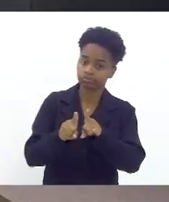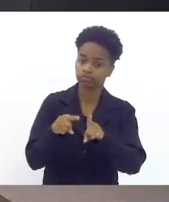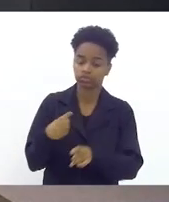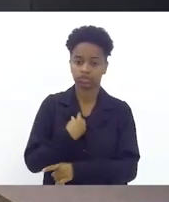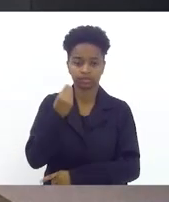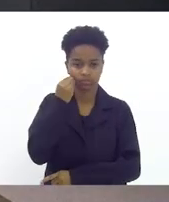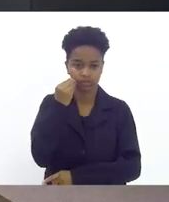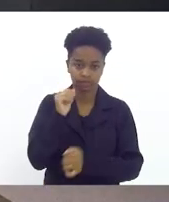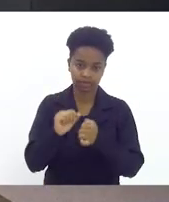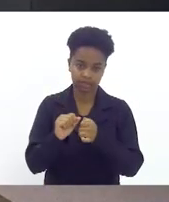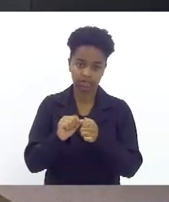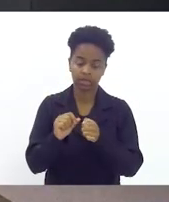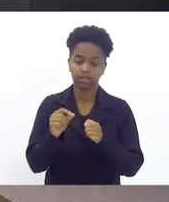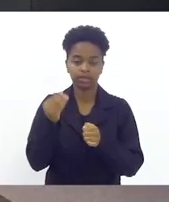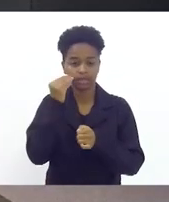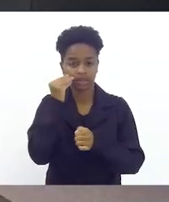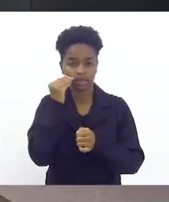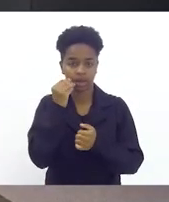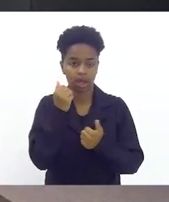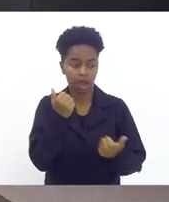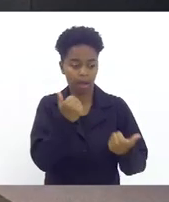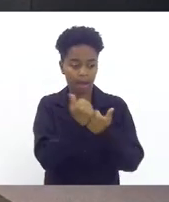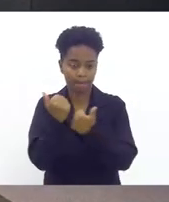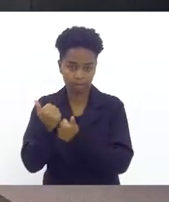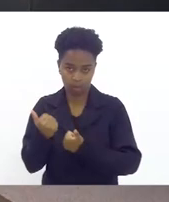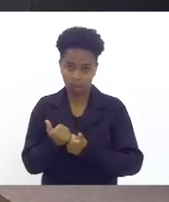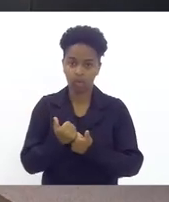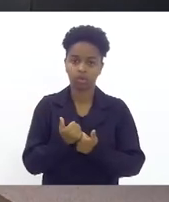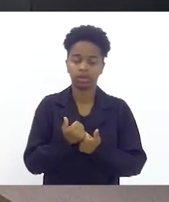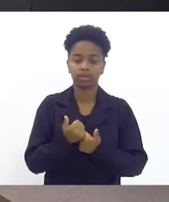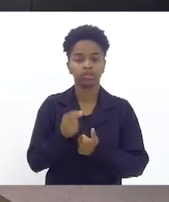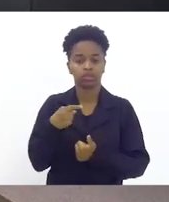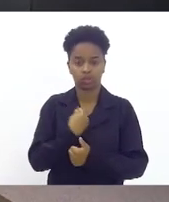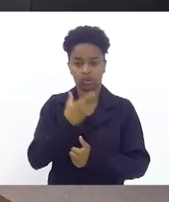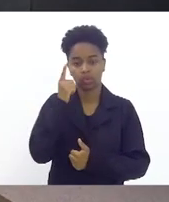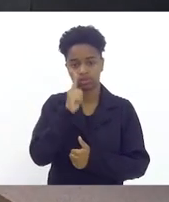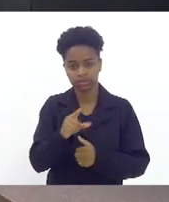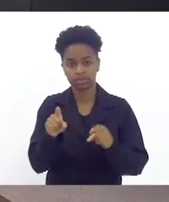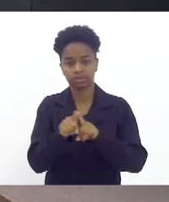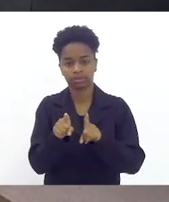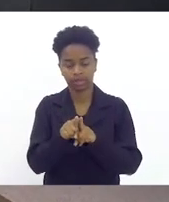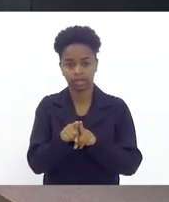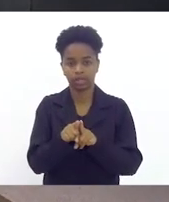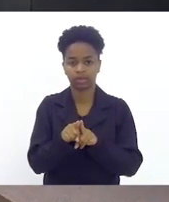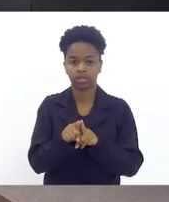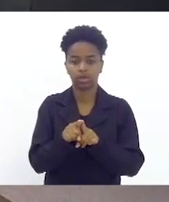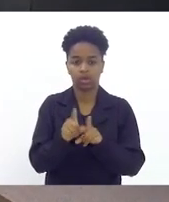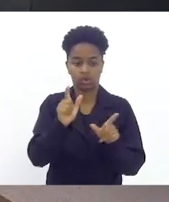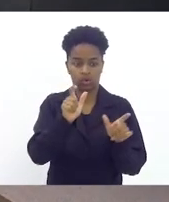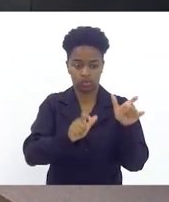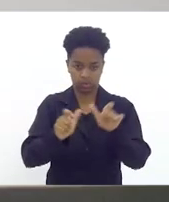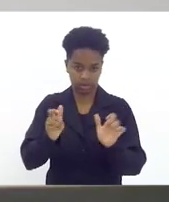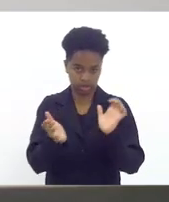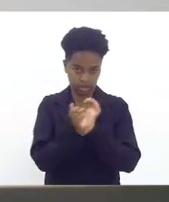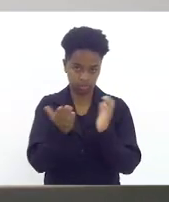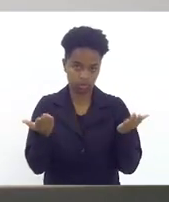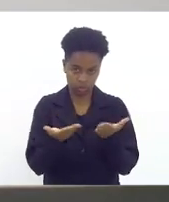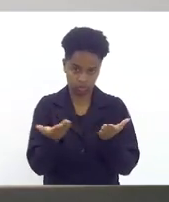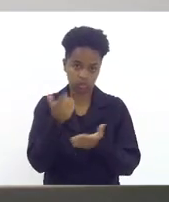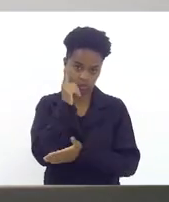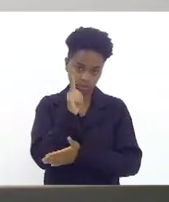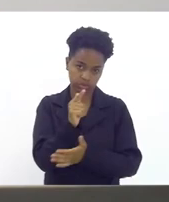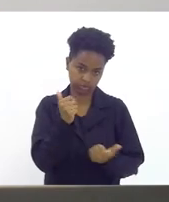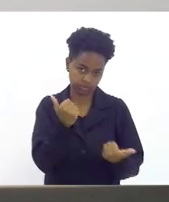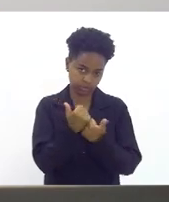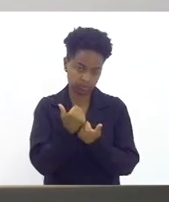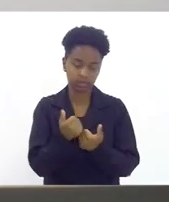buscado reforço de apoio da equipe do carro então a gente também conseguiu captar alguns recursos para reforçar a equipe hoje do Enéa e eles também